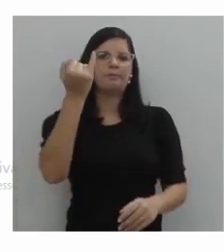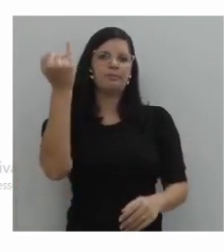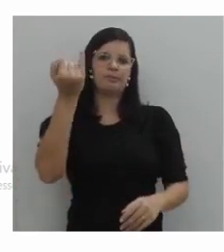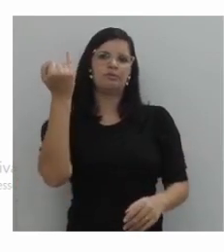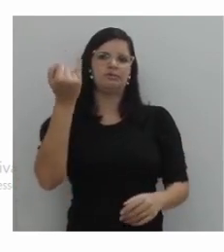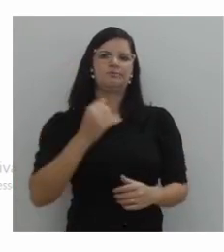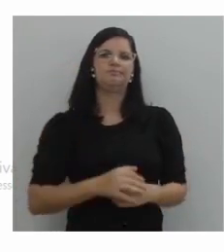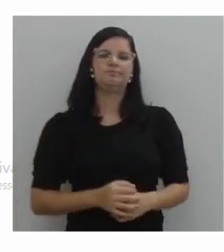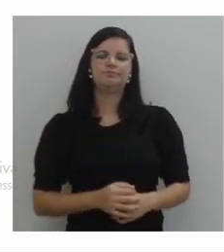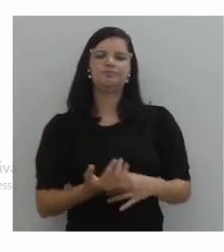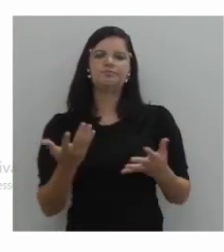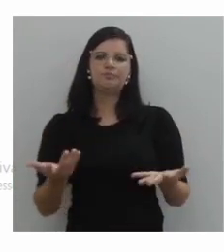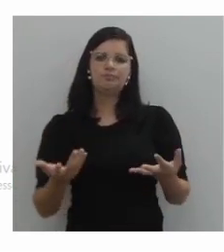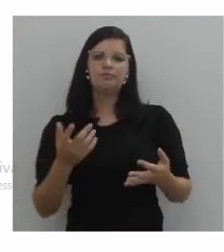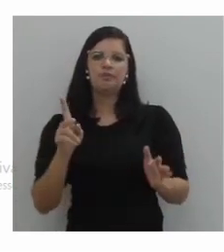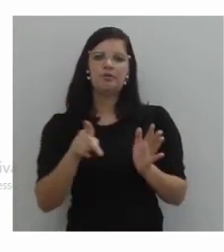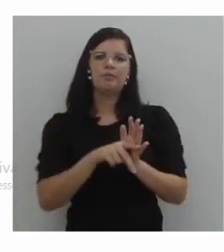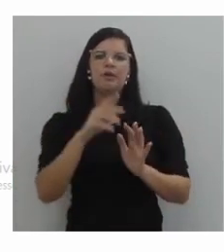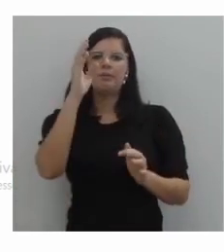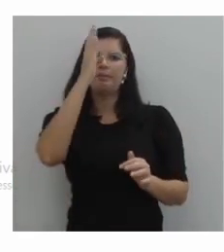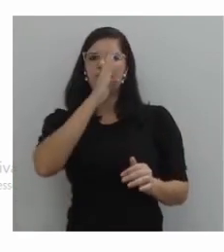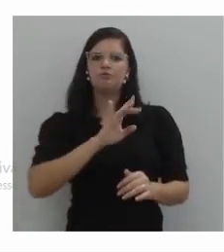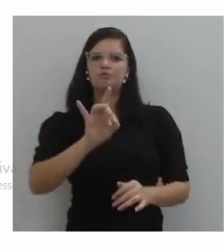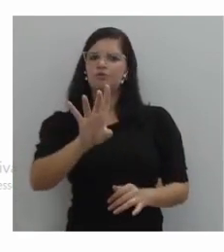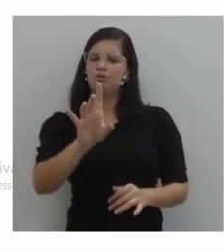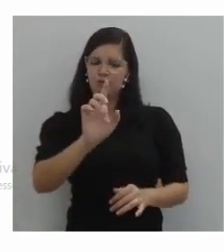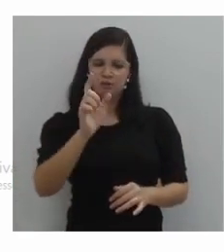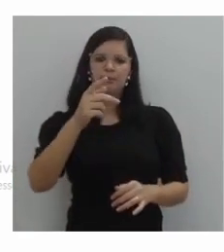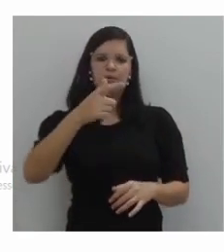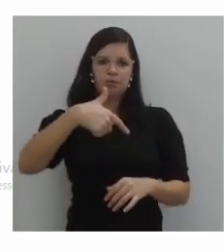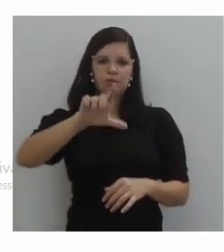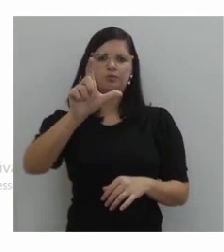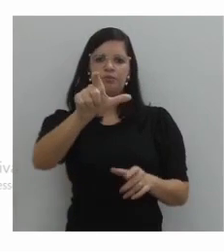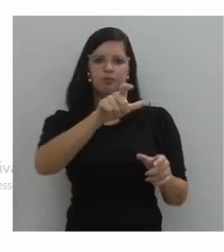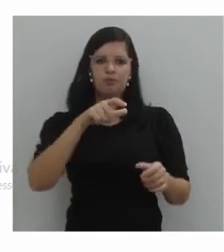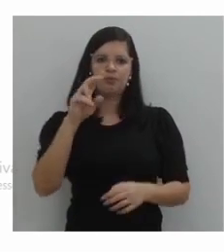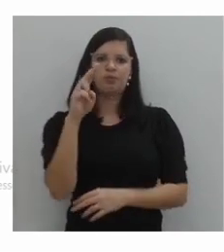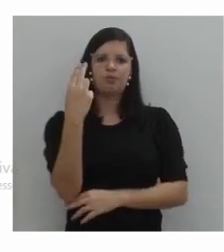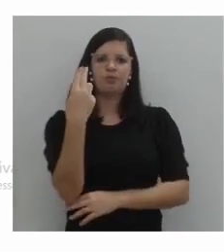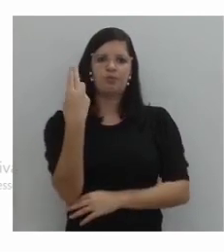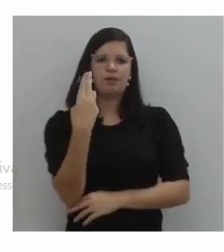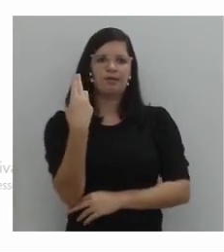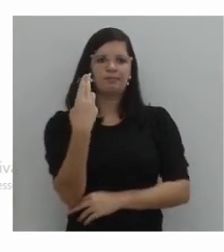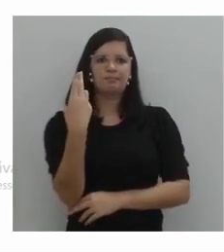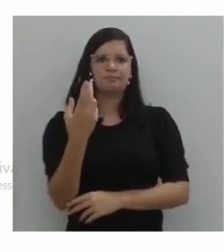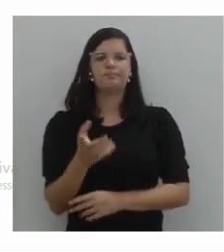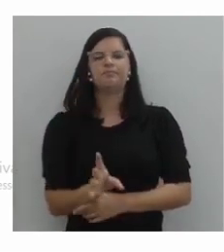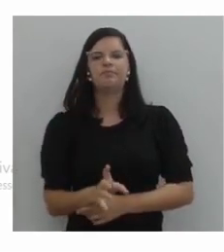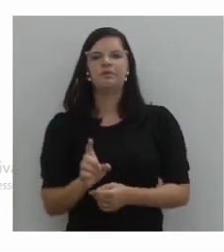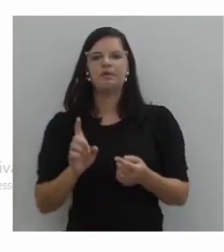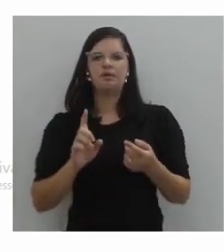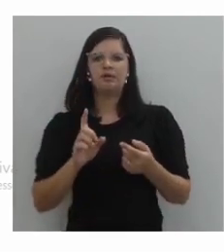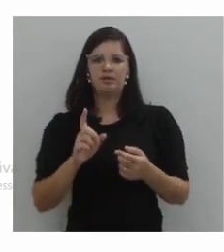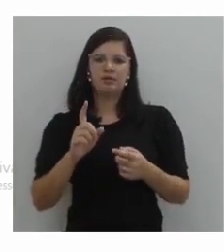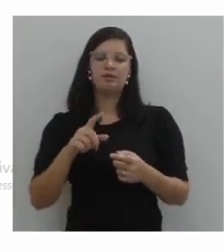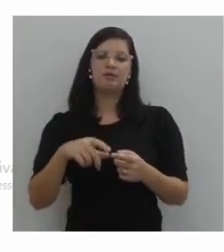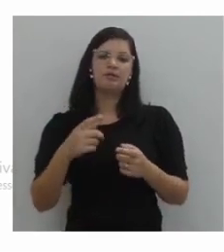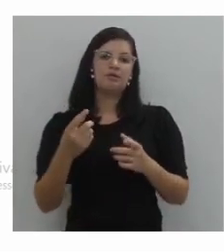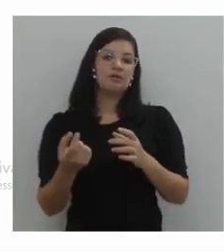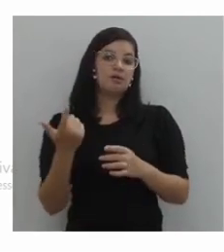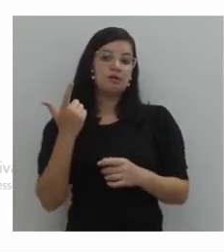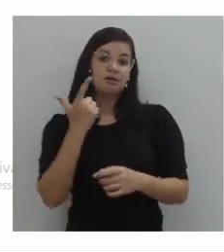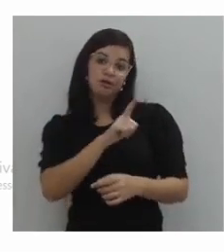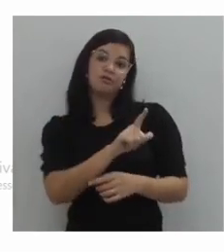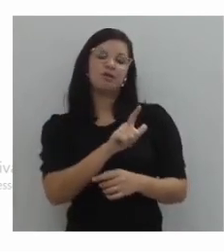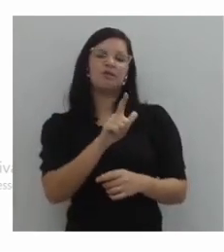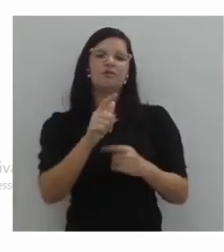não está só situada no Brasil, tá? Em outras regiões também, como o Uruguai, tá? E isso faz com